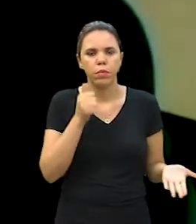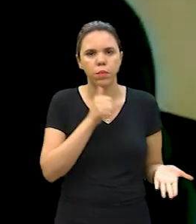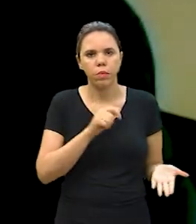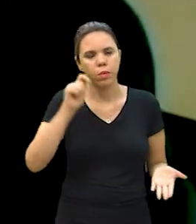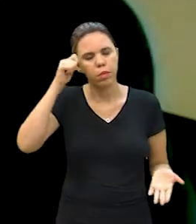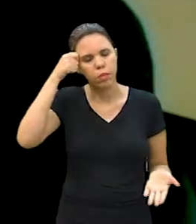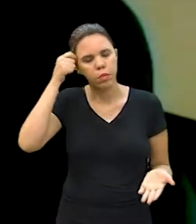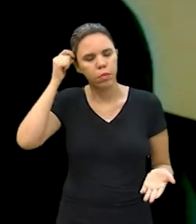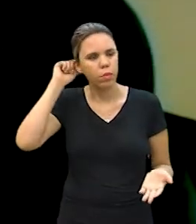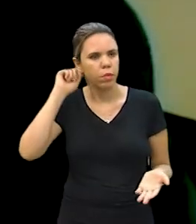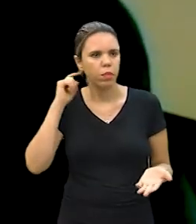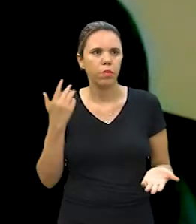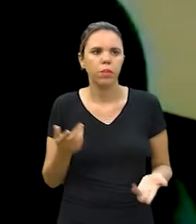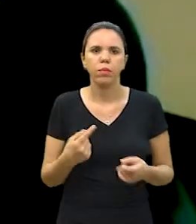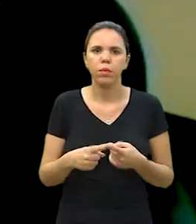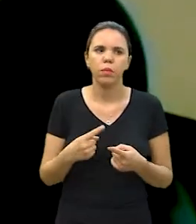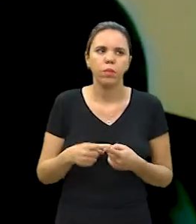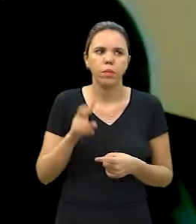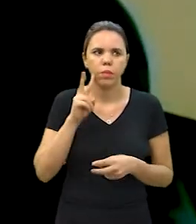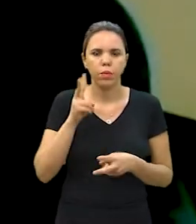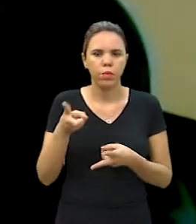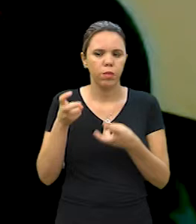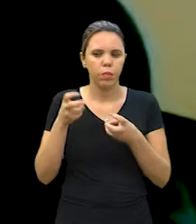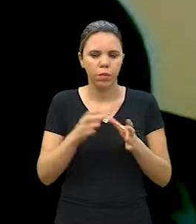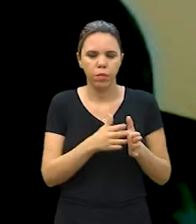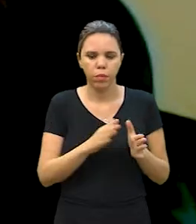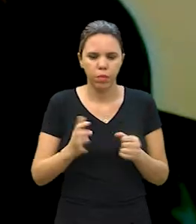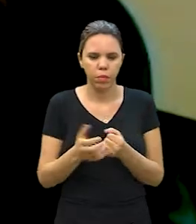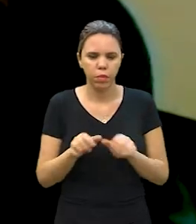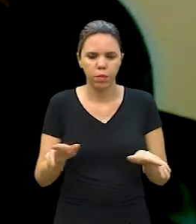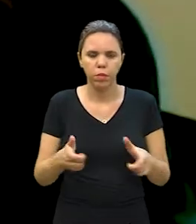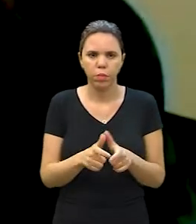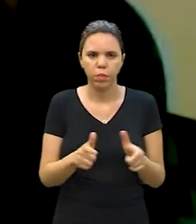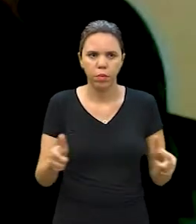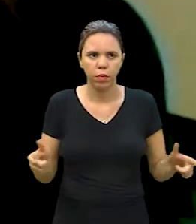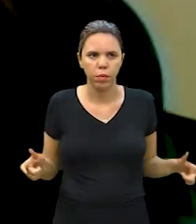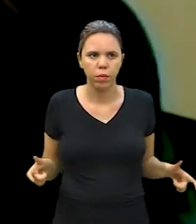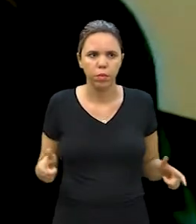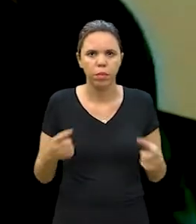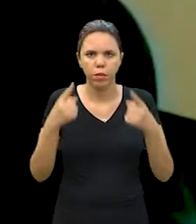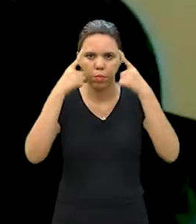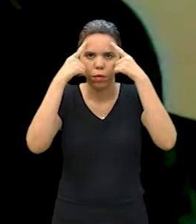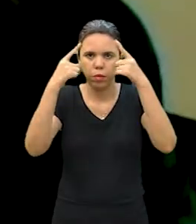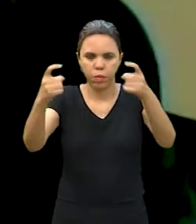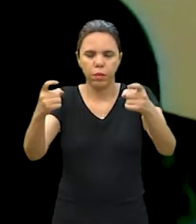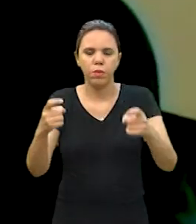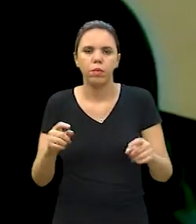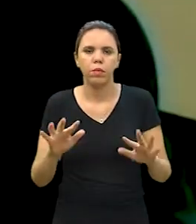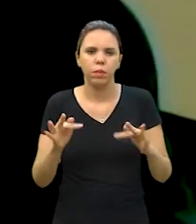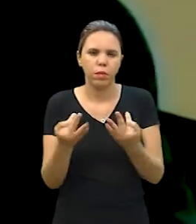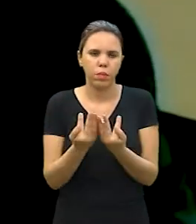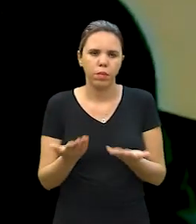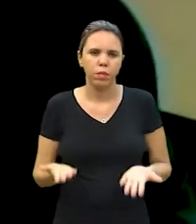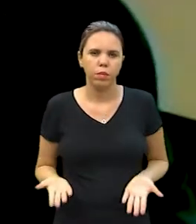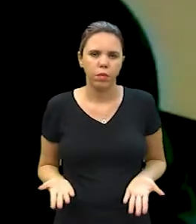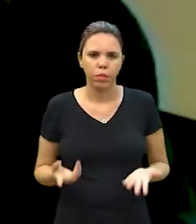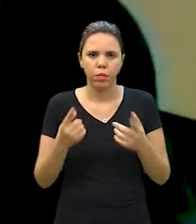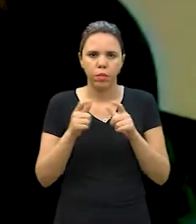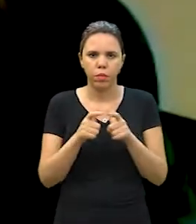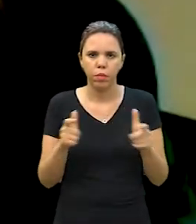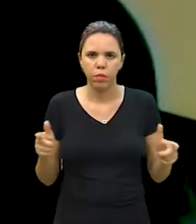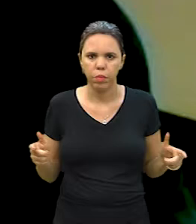as mulheres negras, porque nós vimos nessa pandemia um aumento aí da violência doméstica,